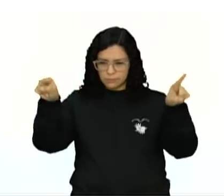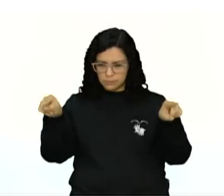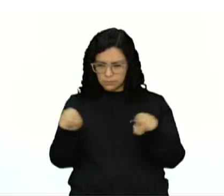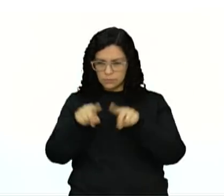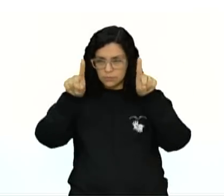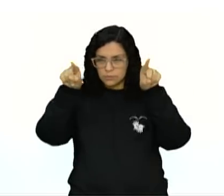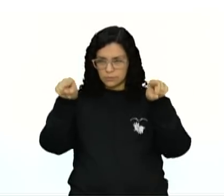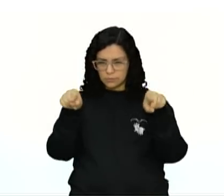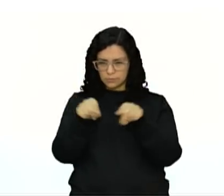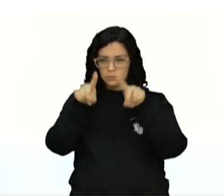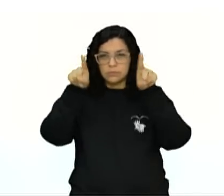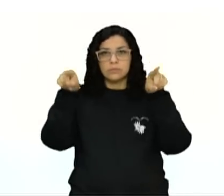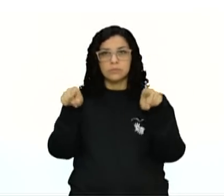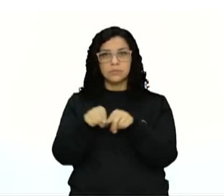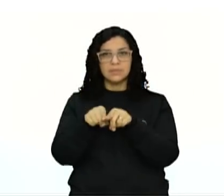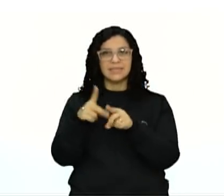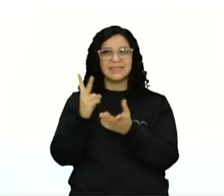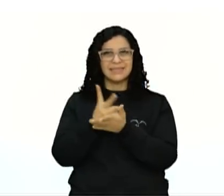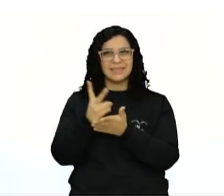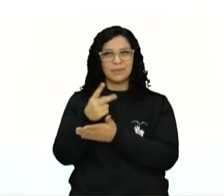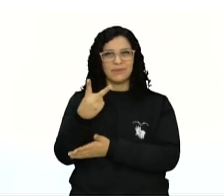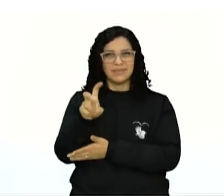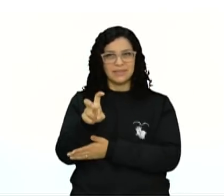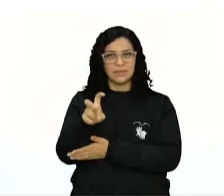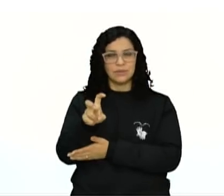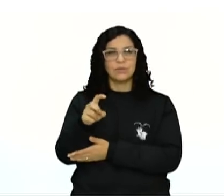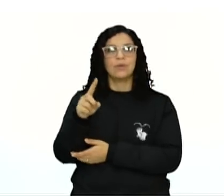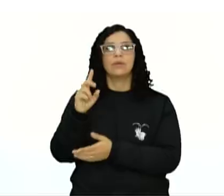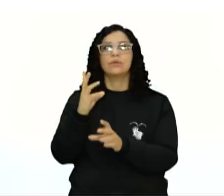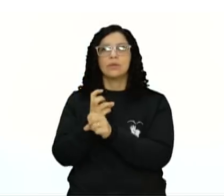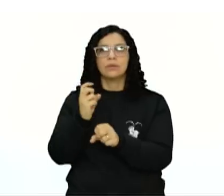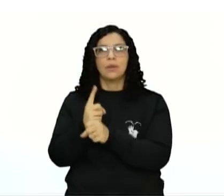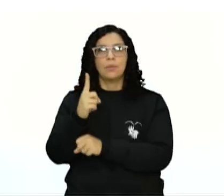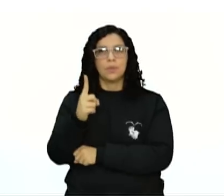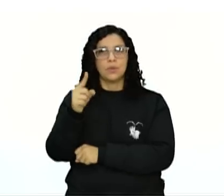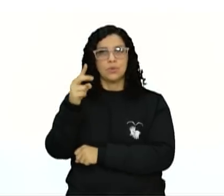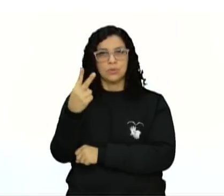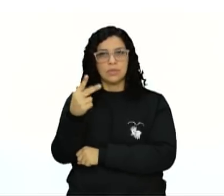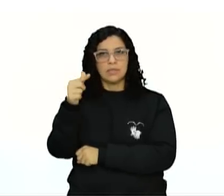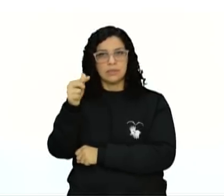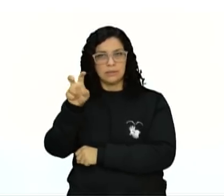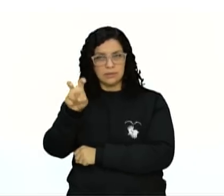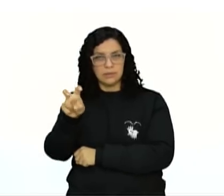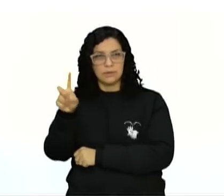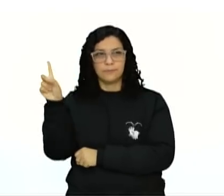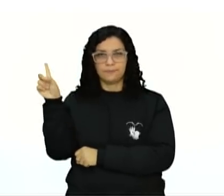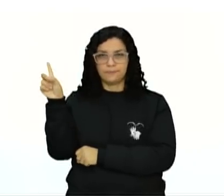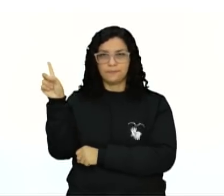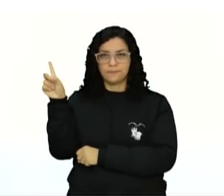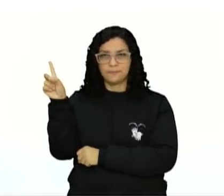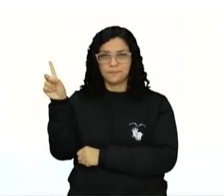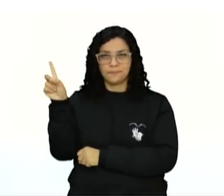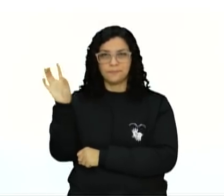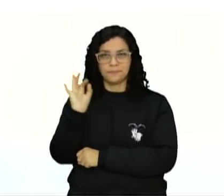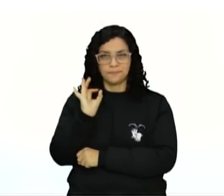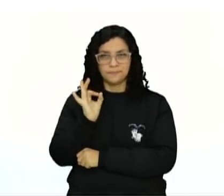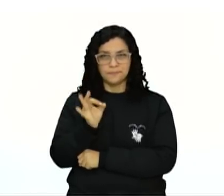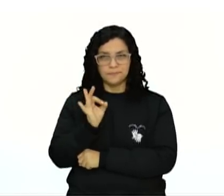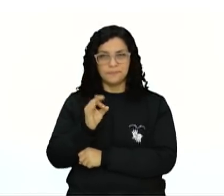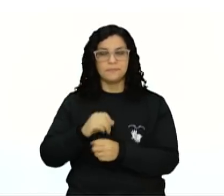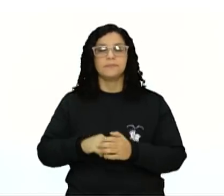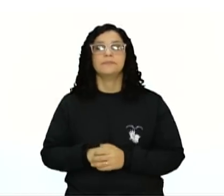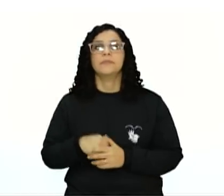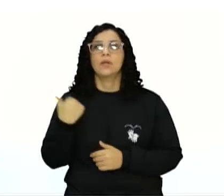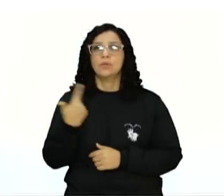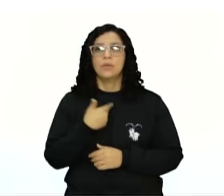números até fechar os 50, que equivale a 1.275. 51 vezes 25, 1.275.